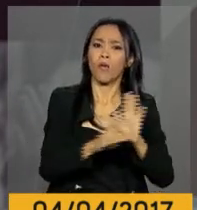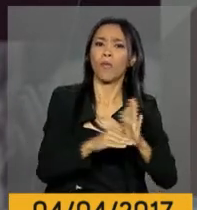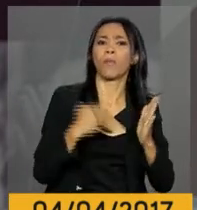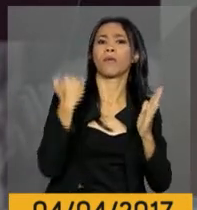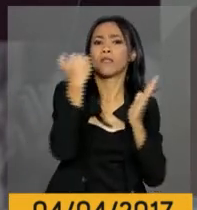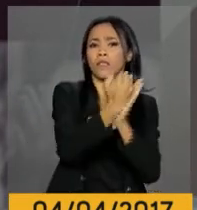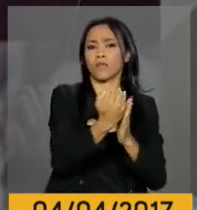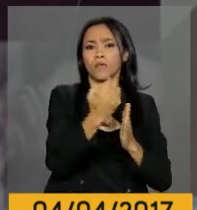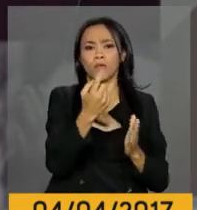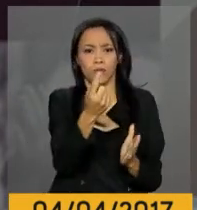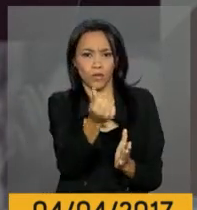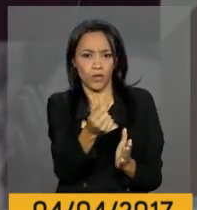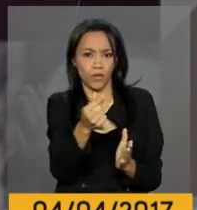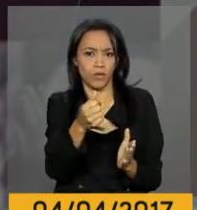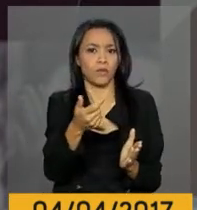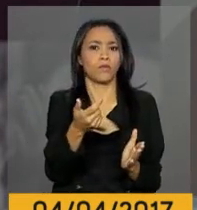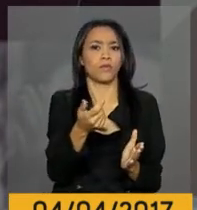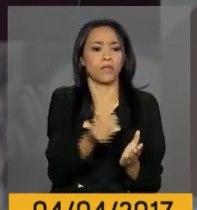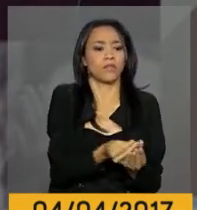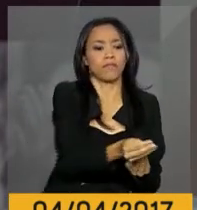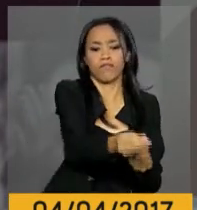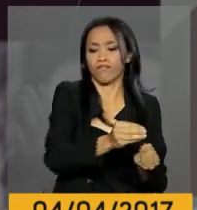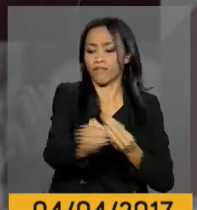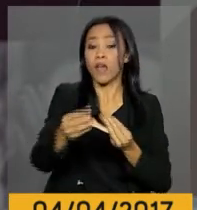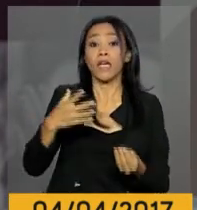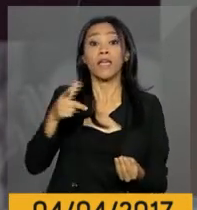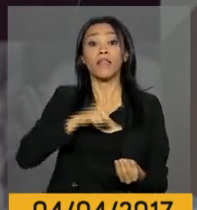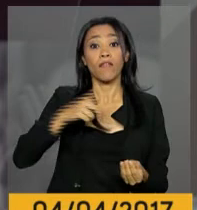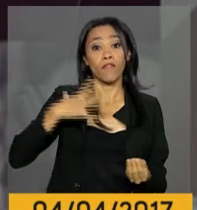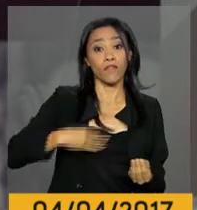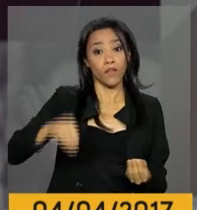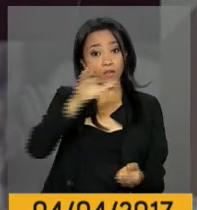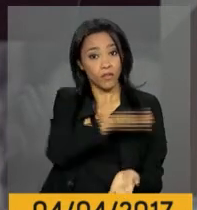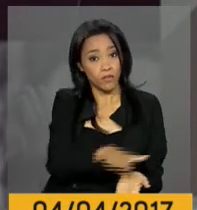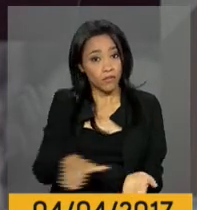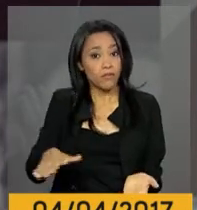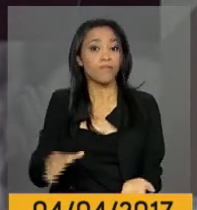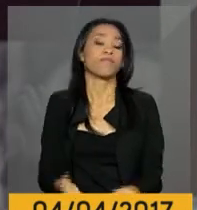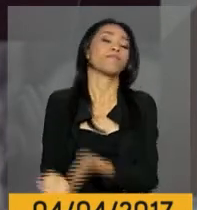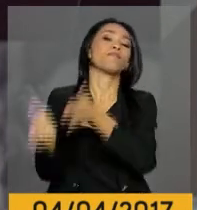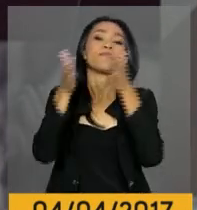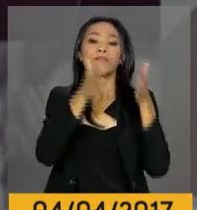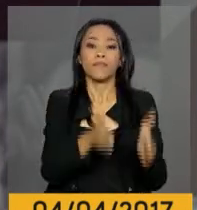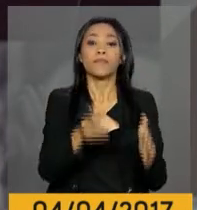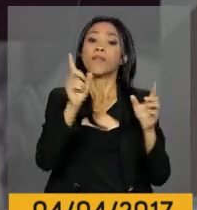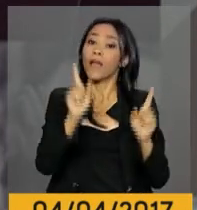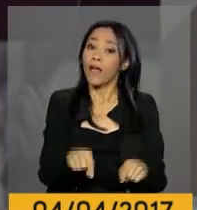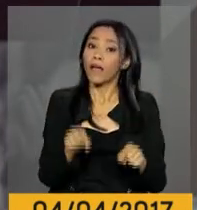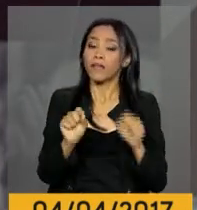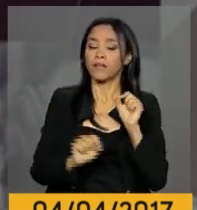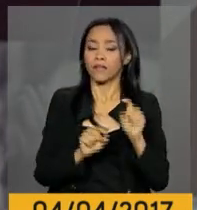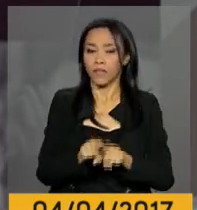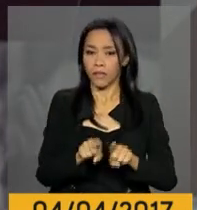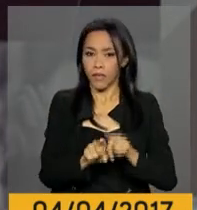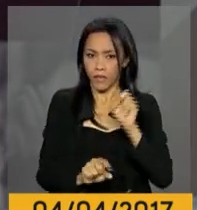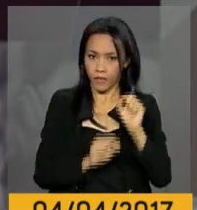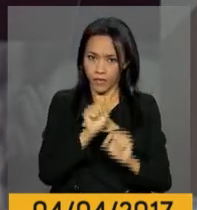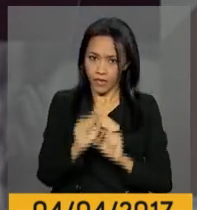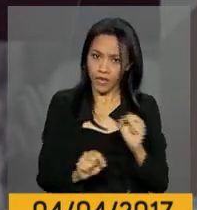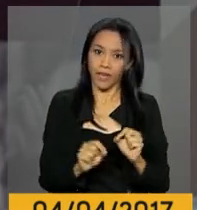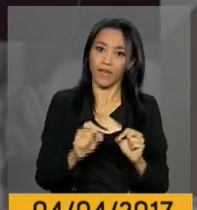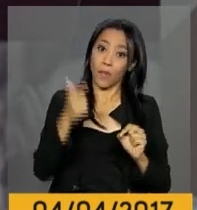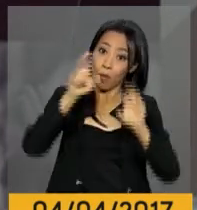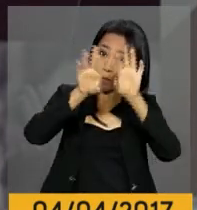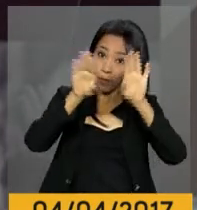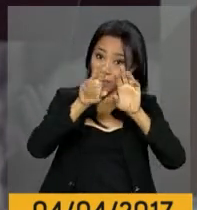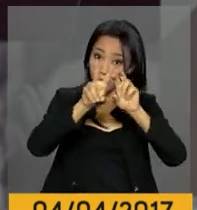com filhos na primeira infância. É trajetória que continuamos agora a trilhar com o Criança